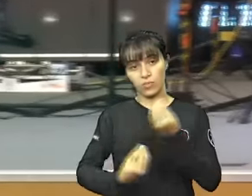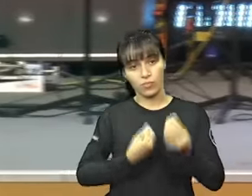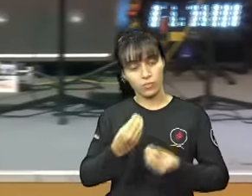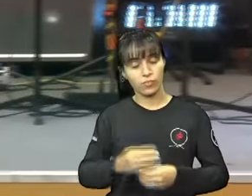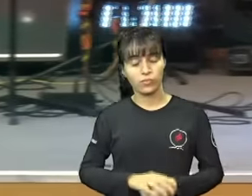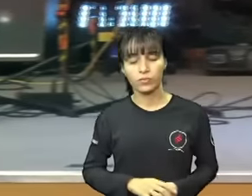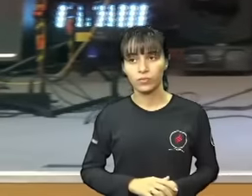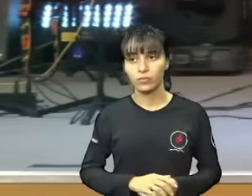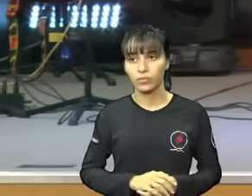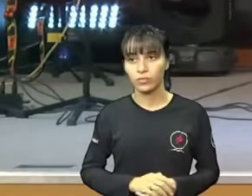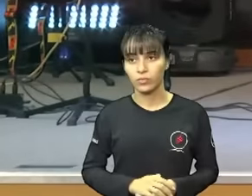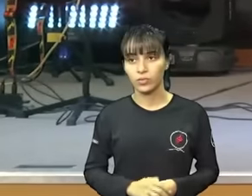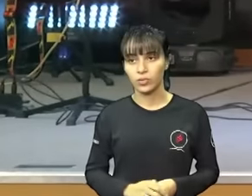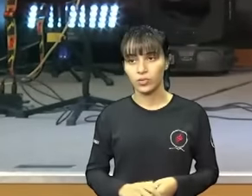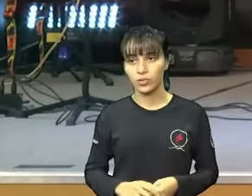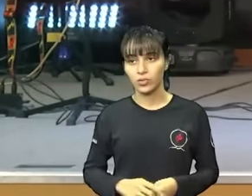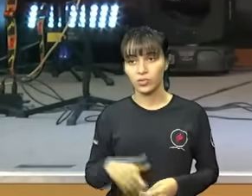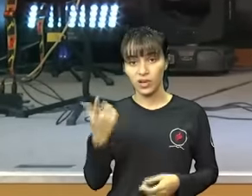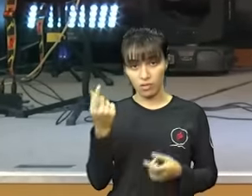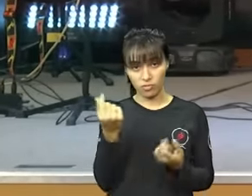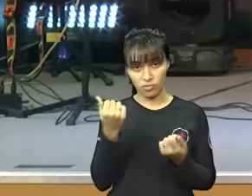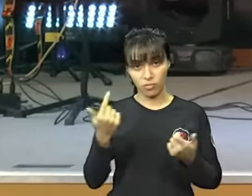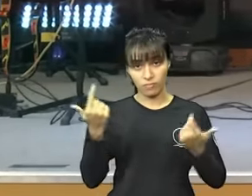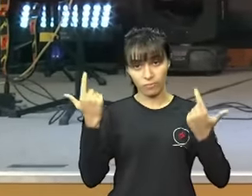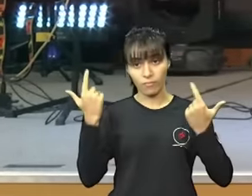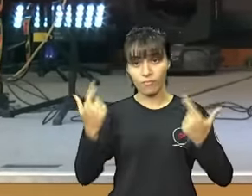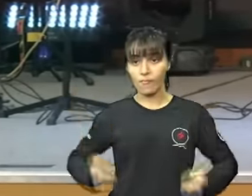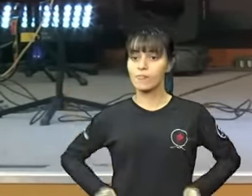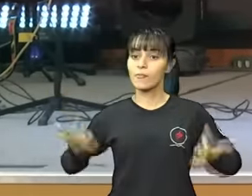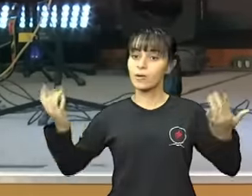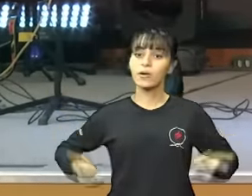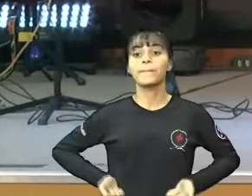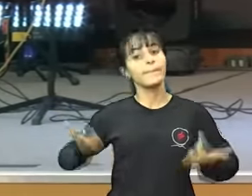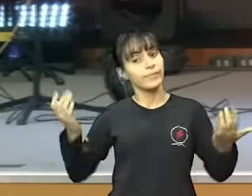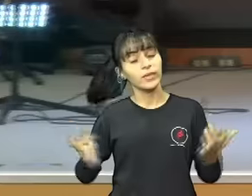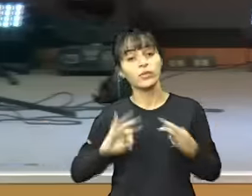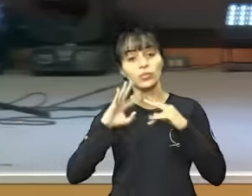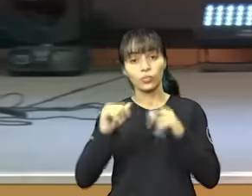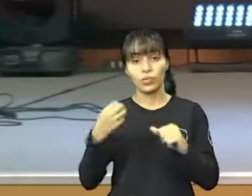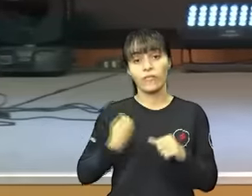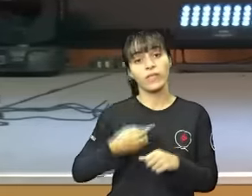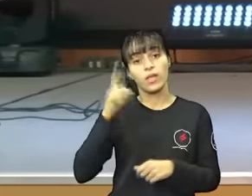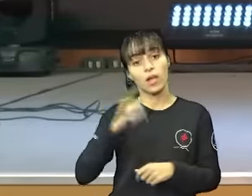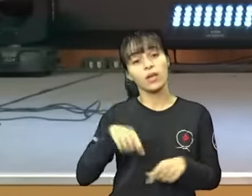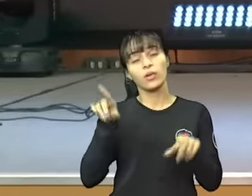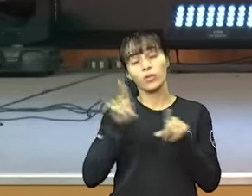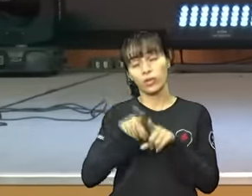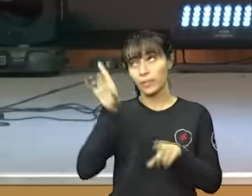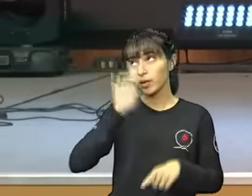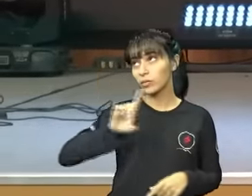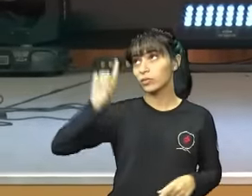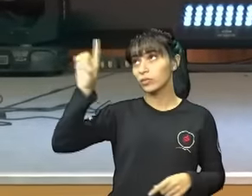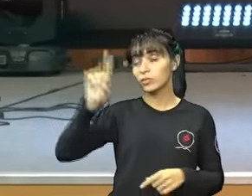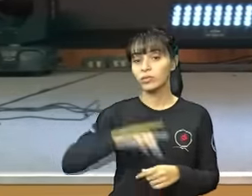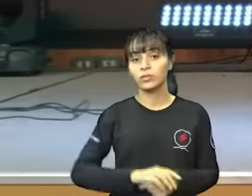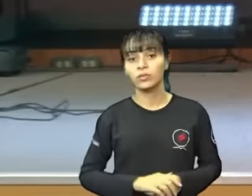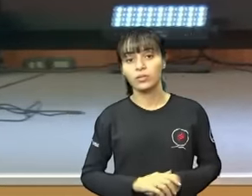é assim quer estourar todo o dinheiro vai ver tudo na vida fica com Deus também